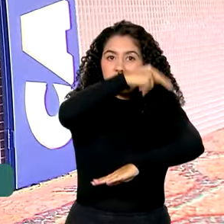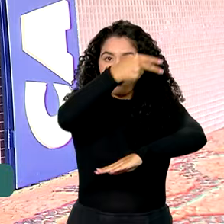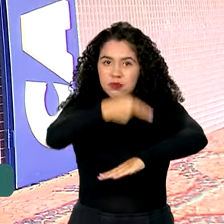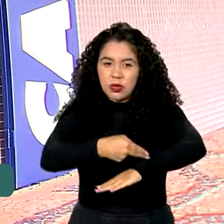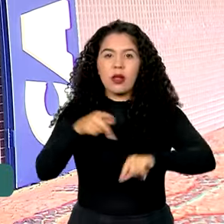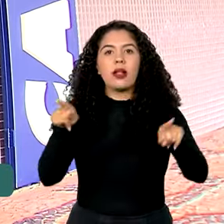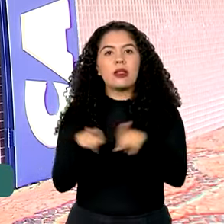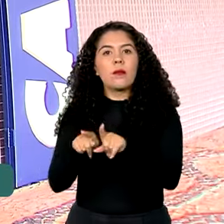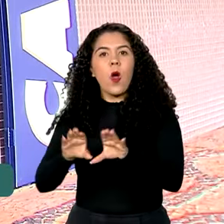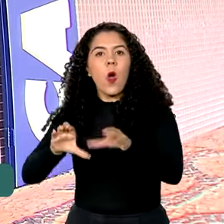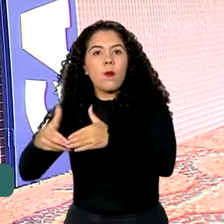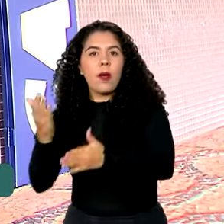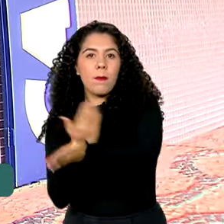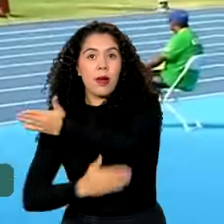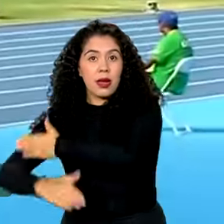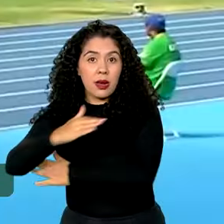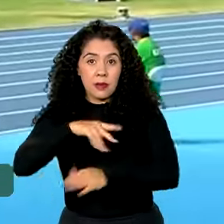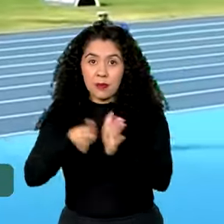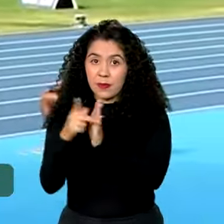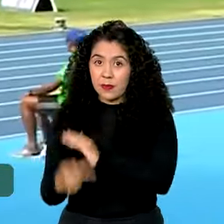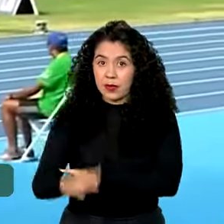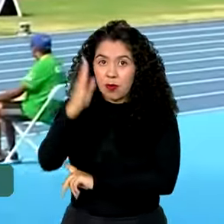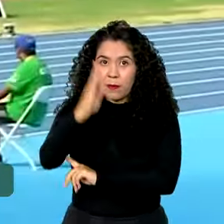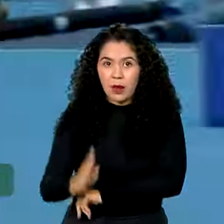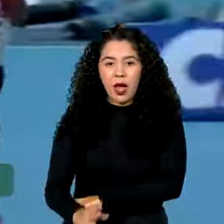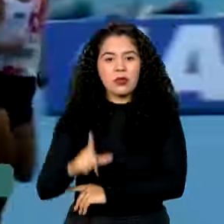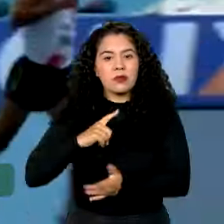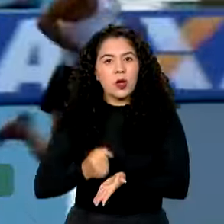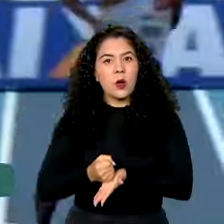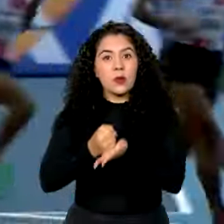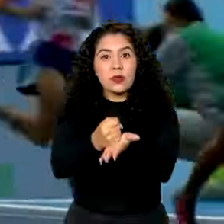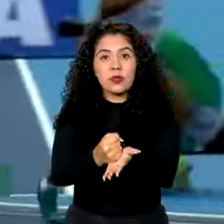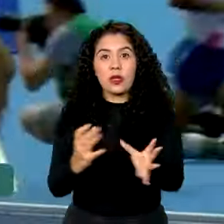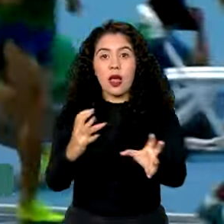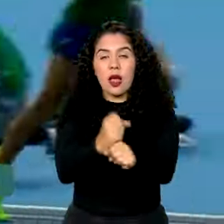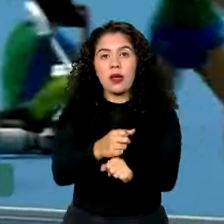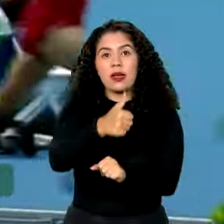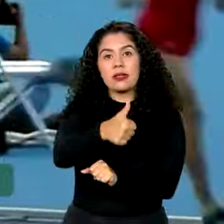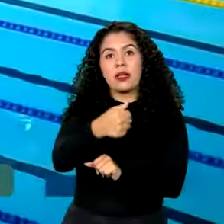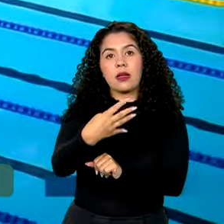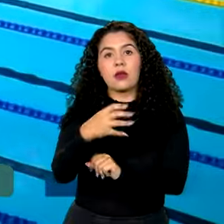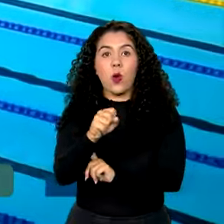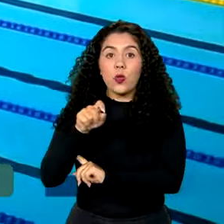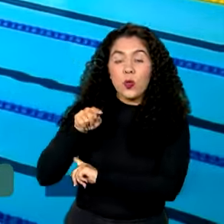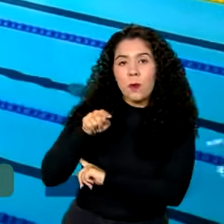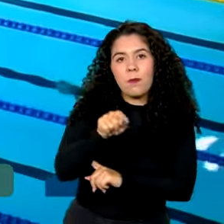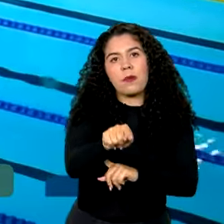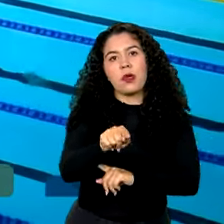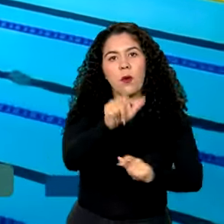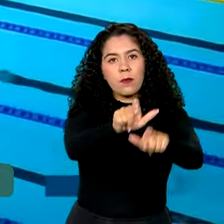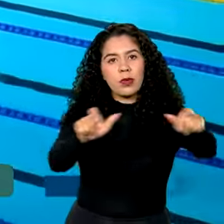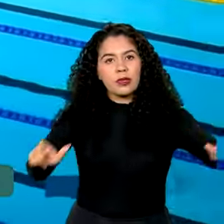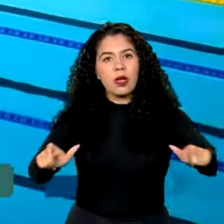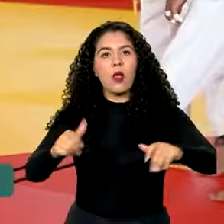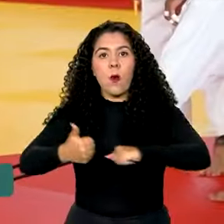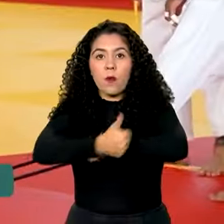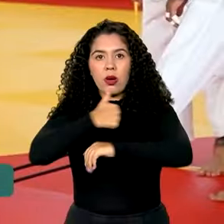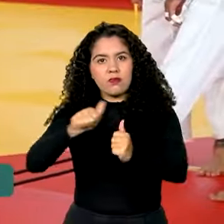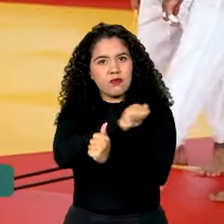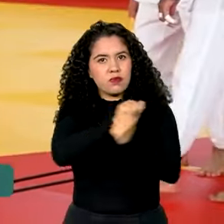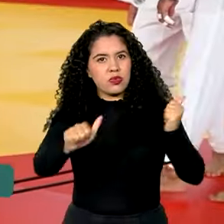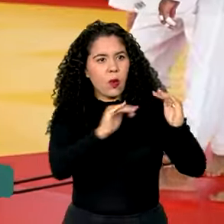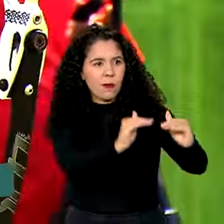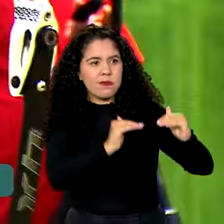do Comitê Paralímpico Brasileiro, beneficiando 148 mil pessoas entre atletas de alto rendimento e